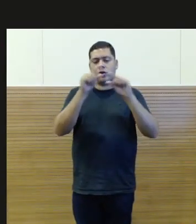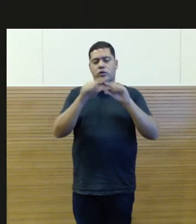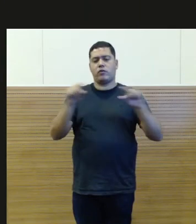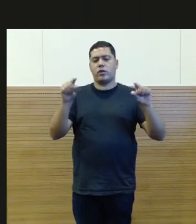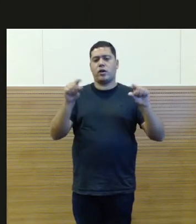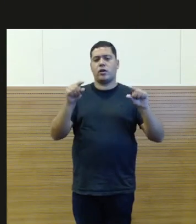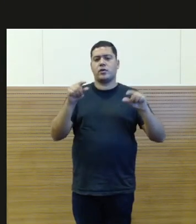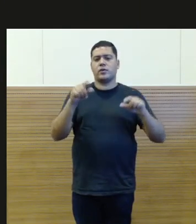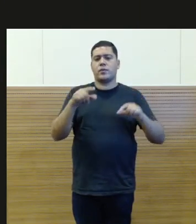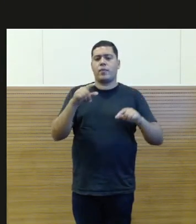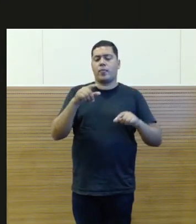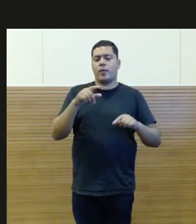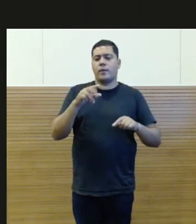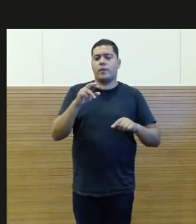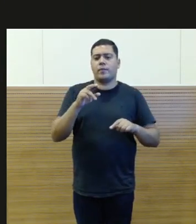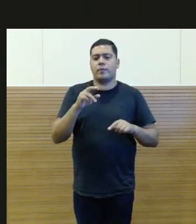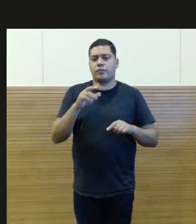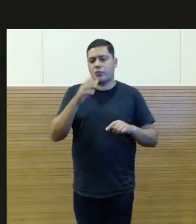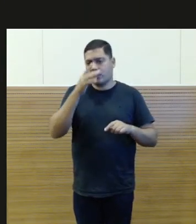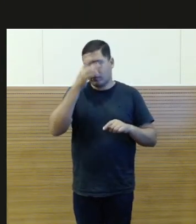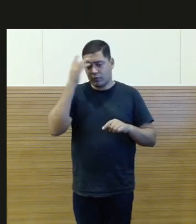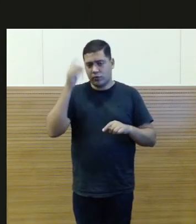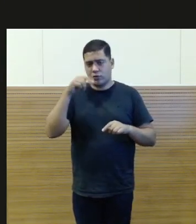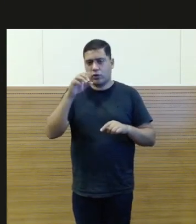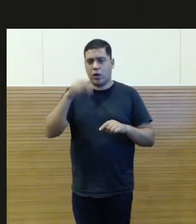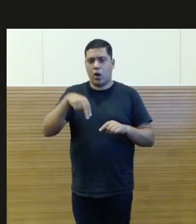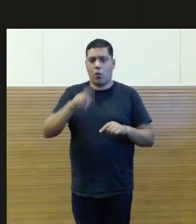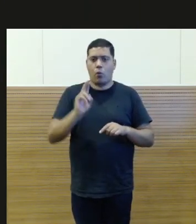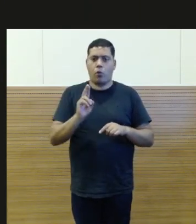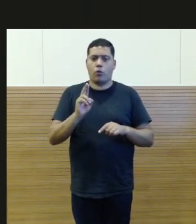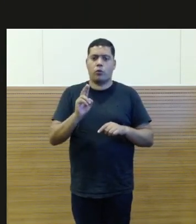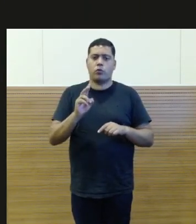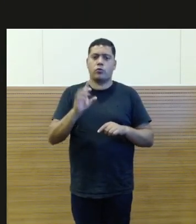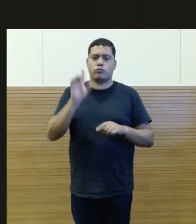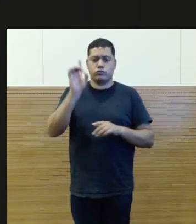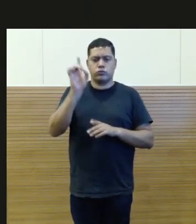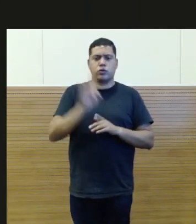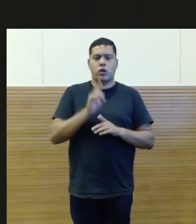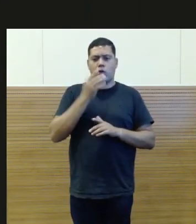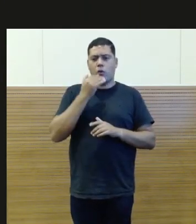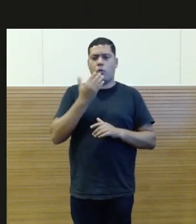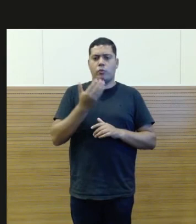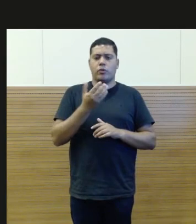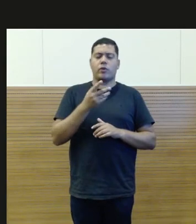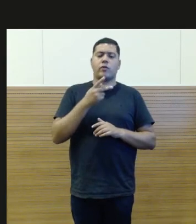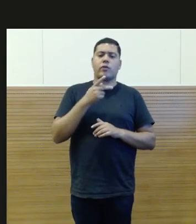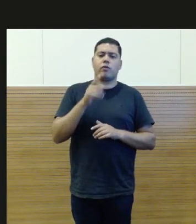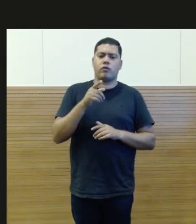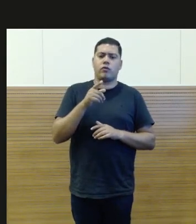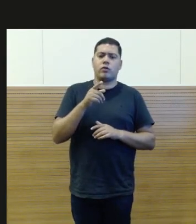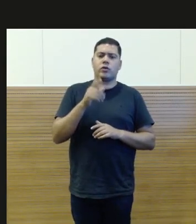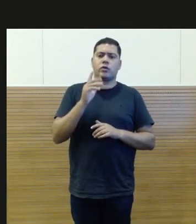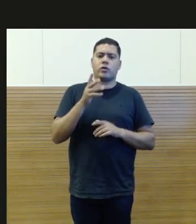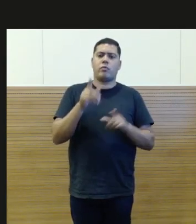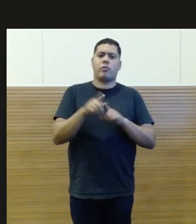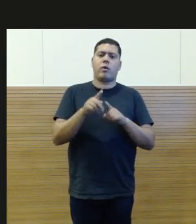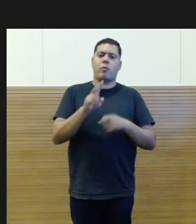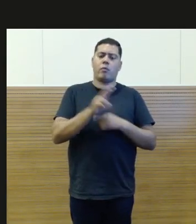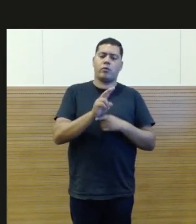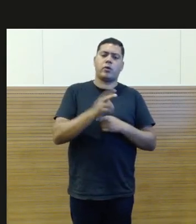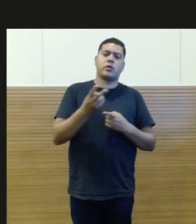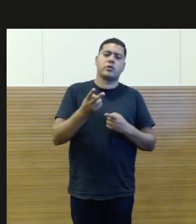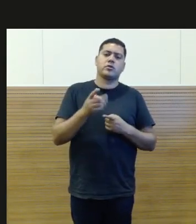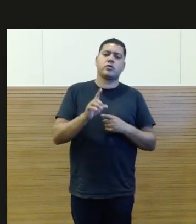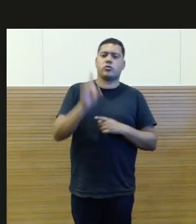do relator especial das Nações Unidas sobre o direito à alimentação, que foi respaldada pelo relator especial